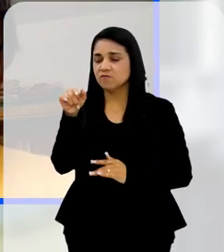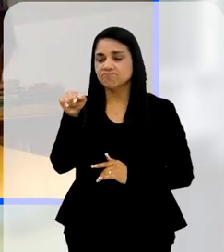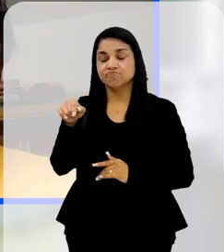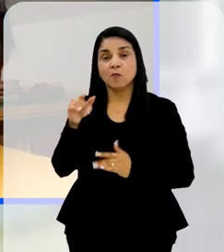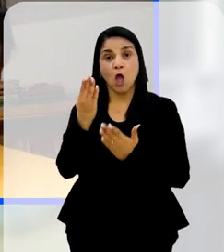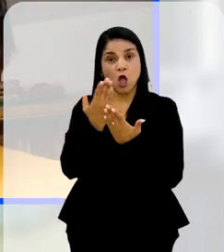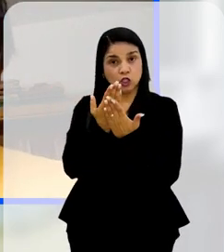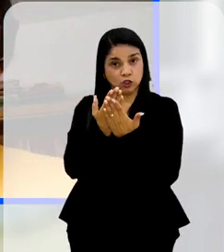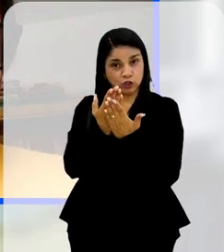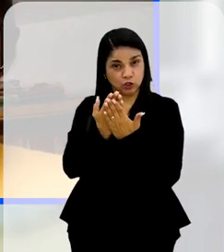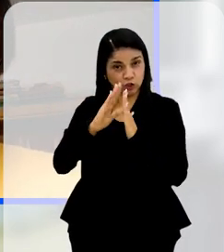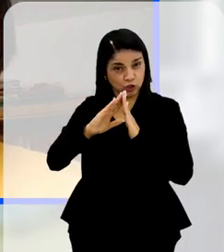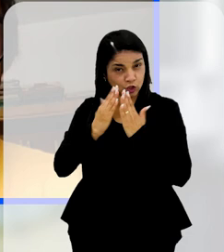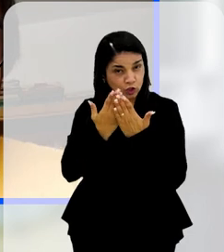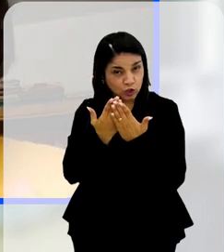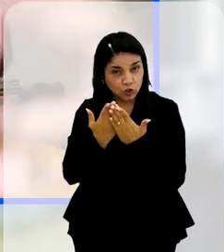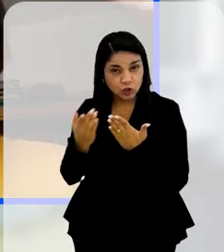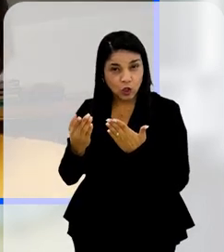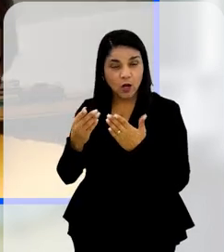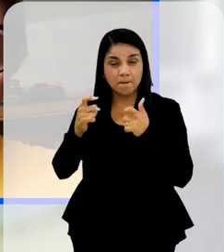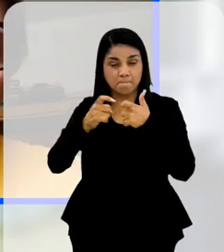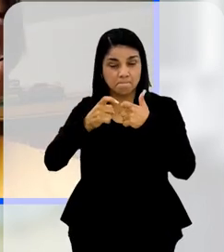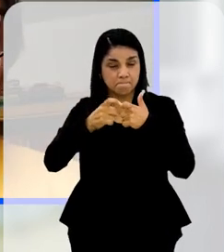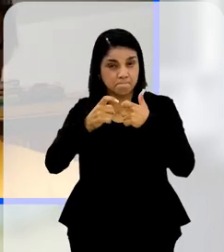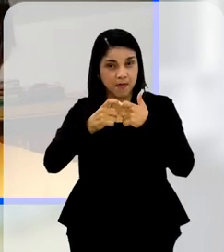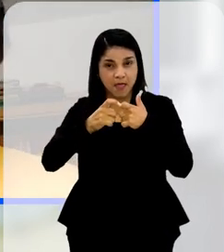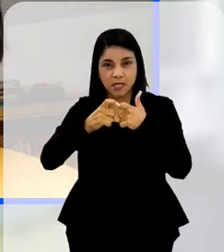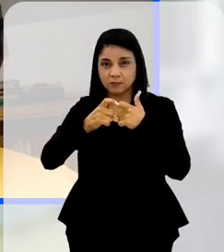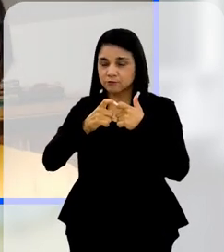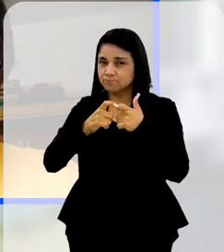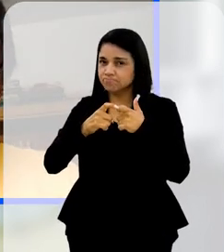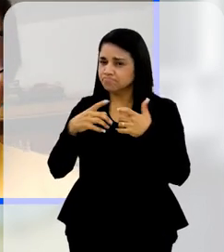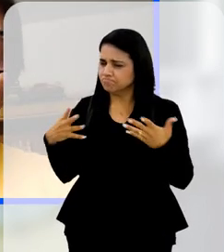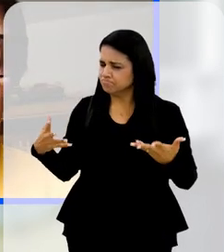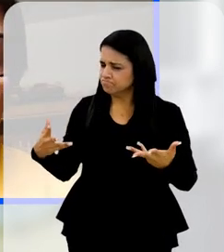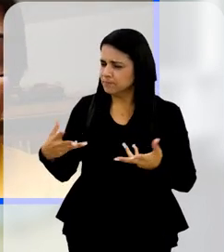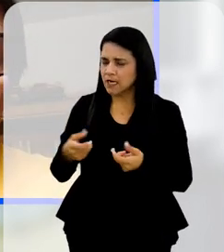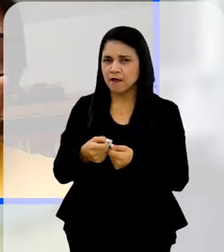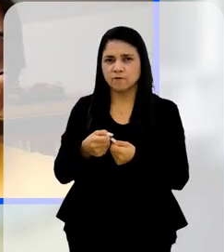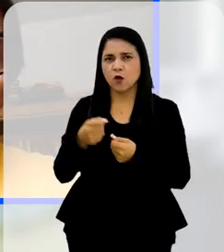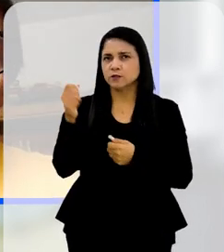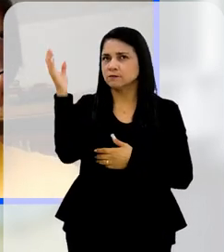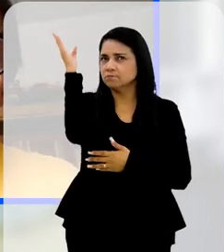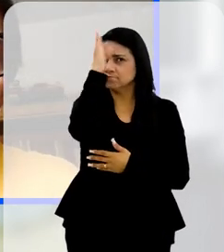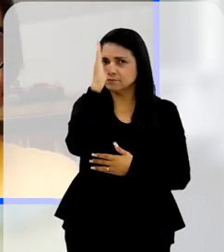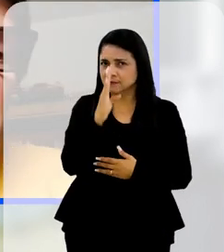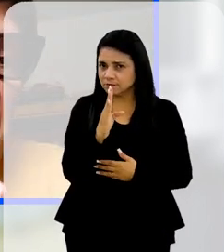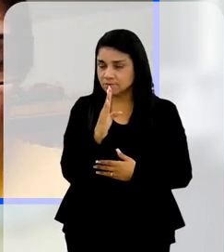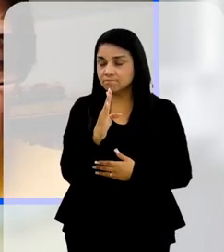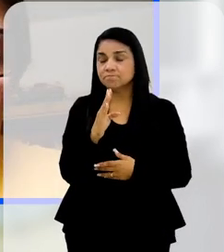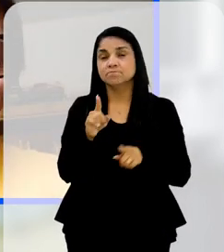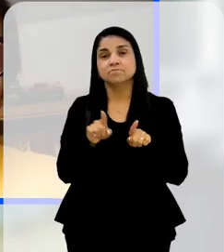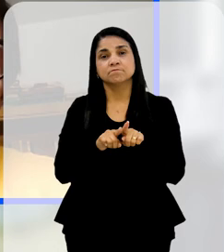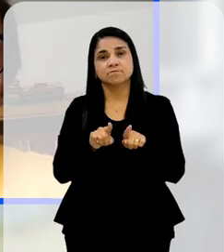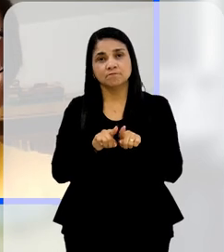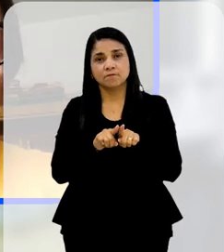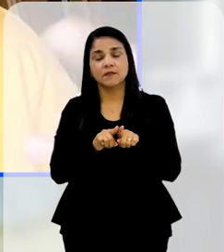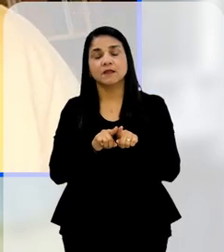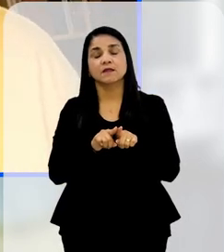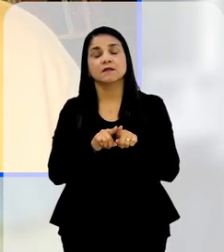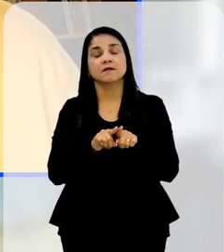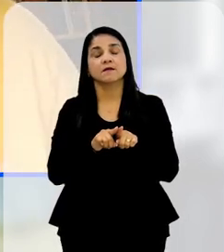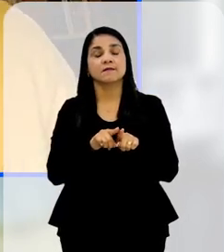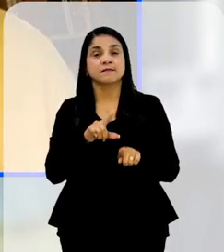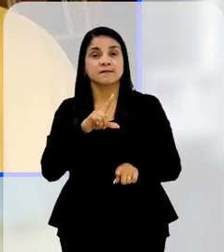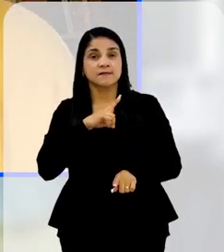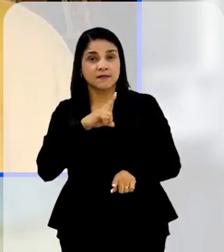numa grande escola médica a nível nacional. Além do mais, a gente tem aqui, né, a